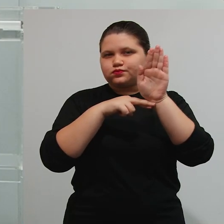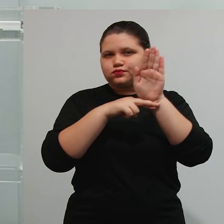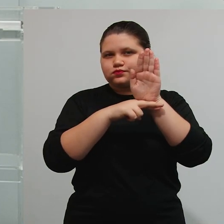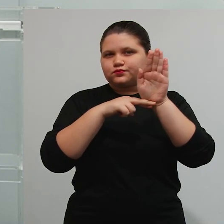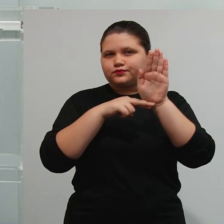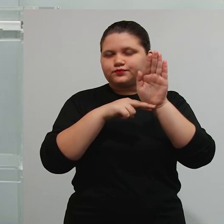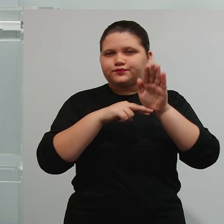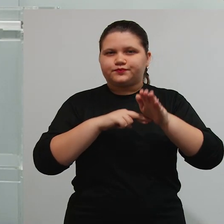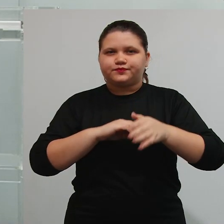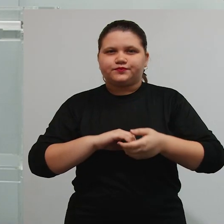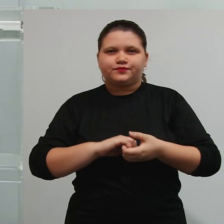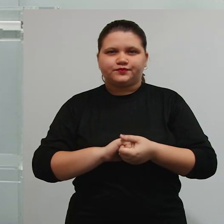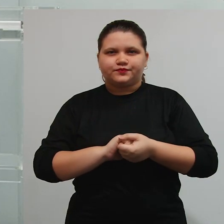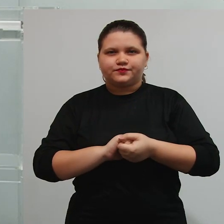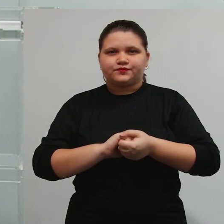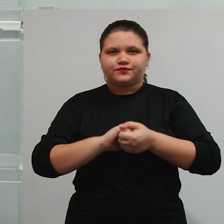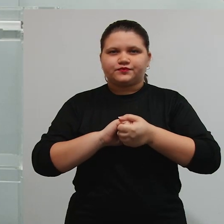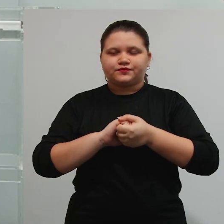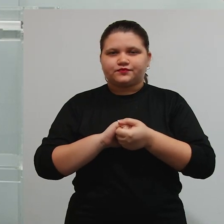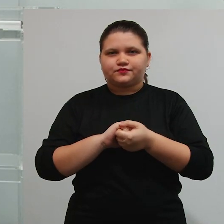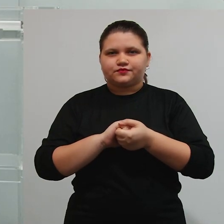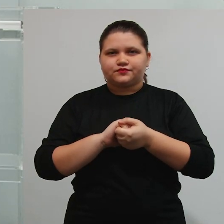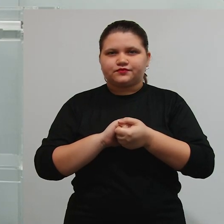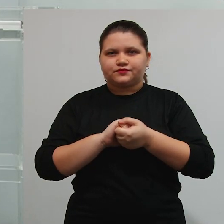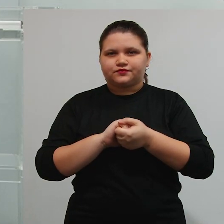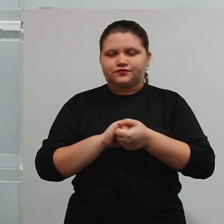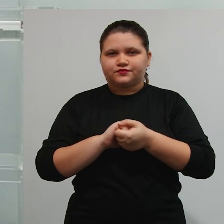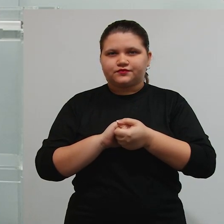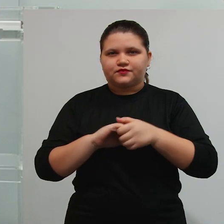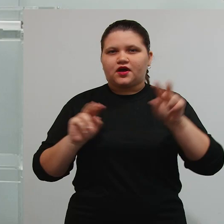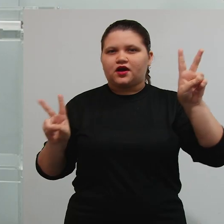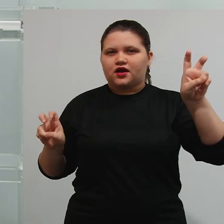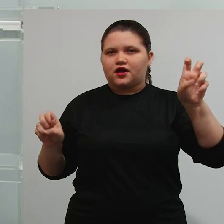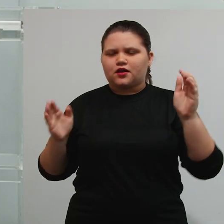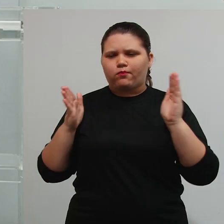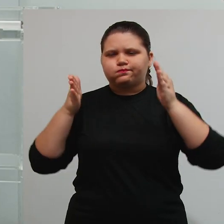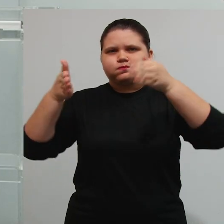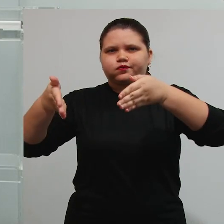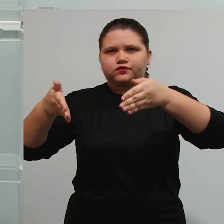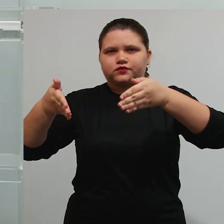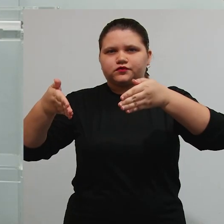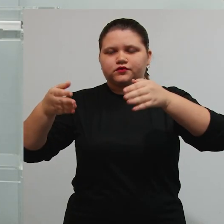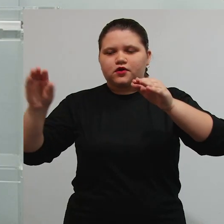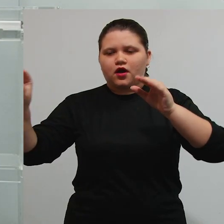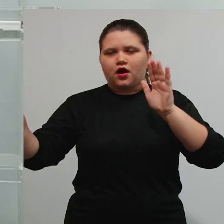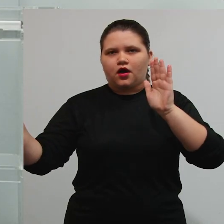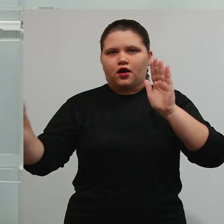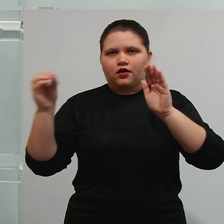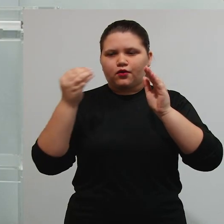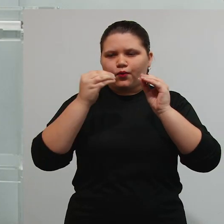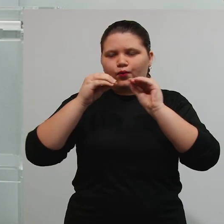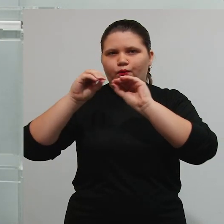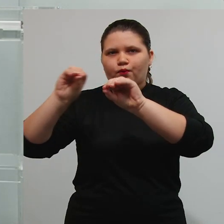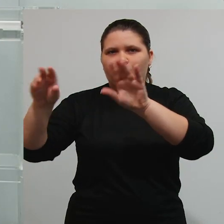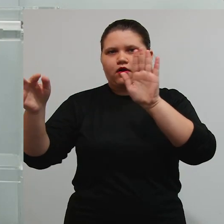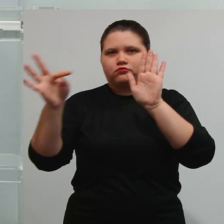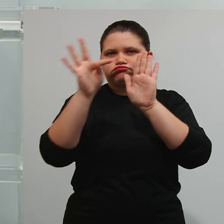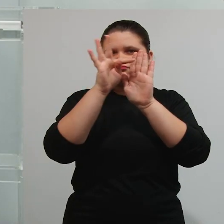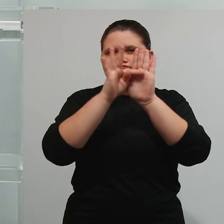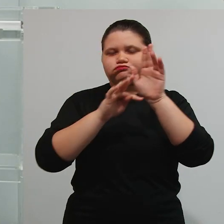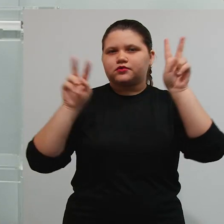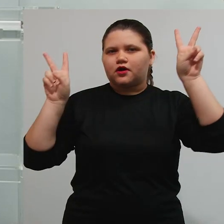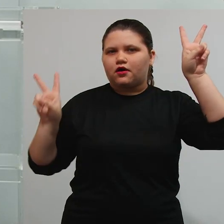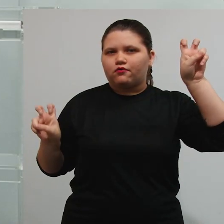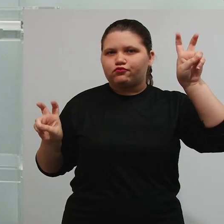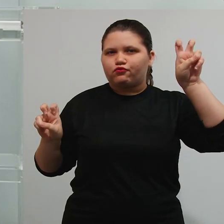chamada direta, que é quando você coloca o nome do autor, você já coloca o texto do autor e coloca entre